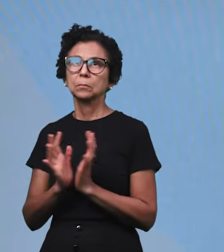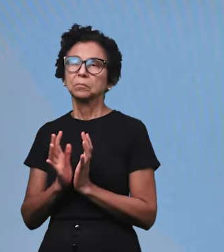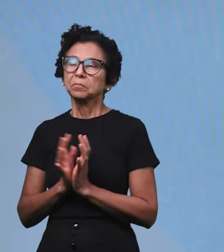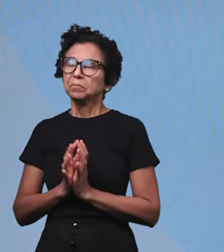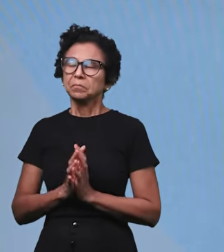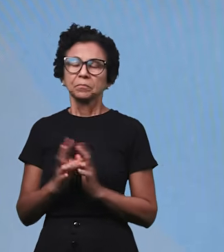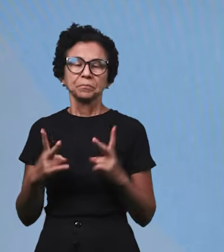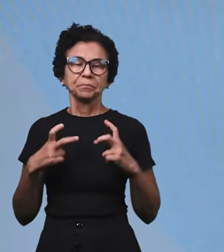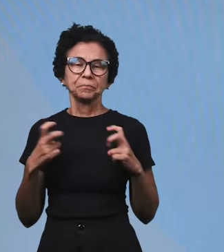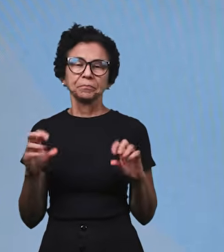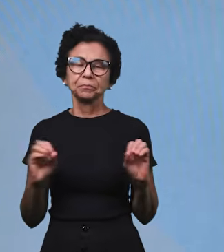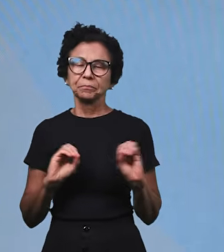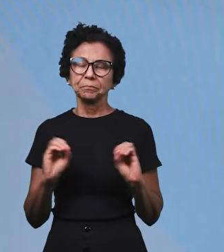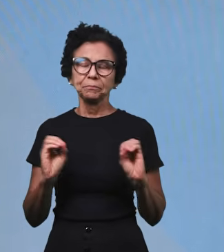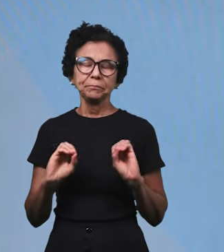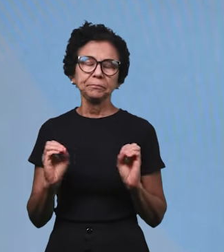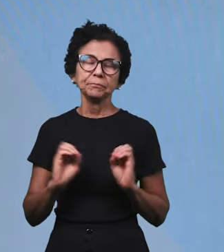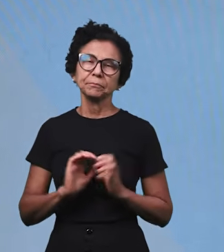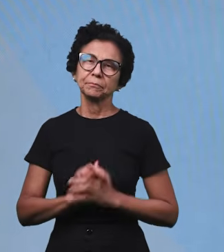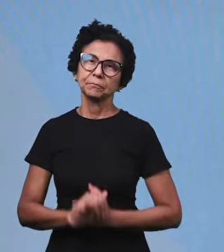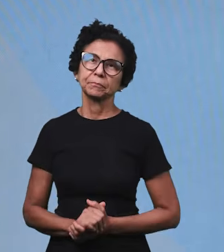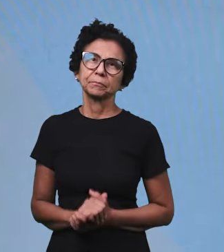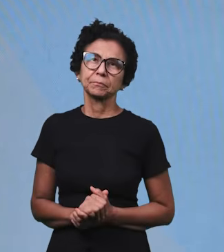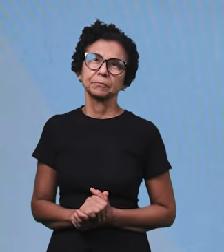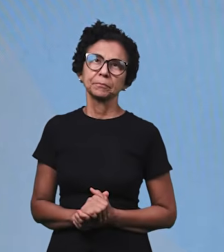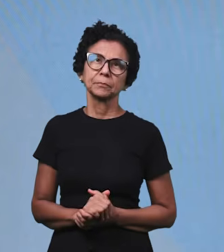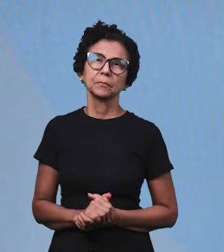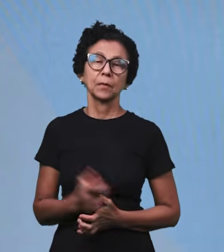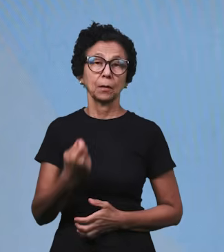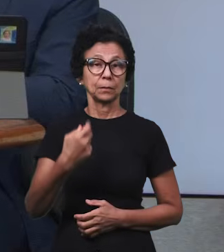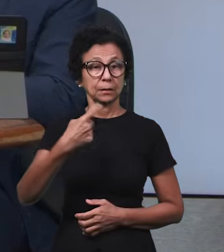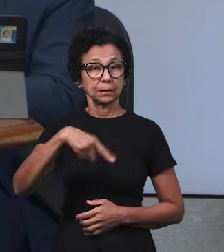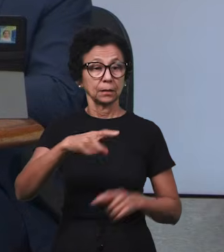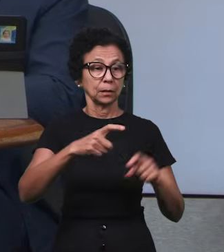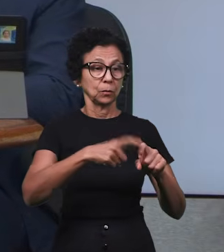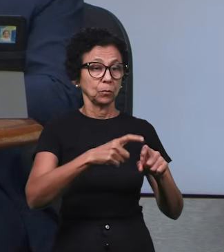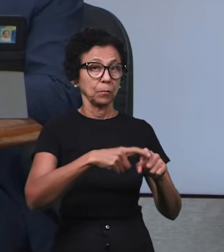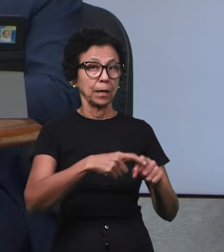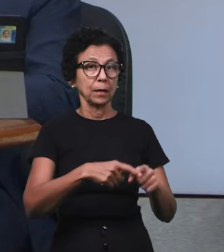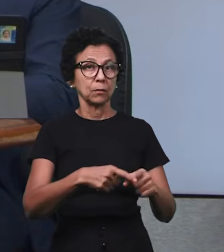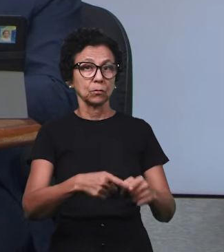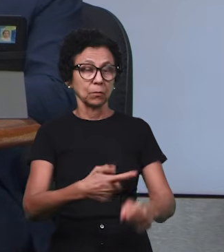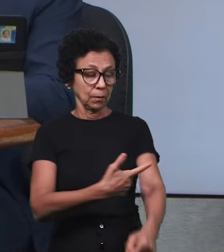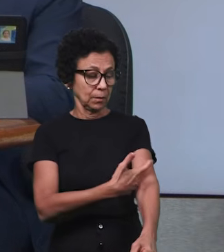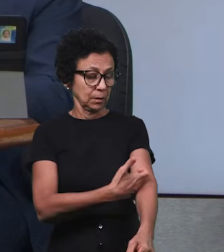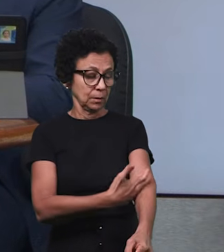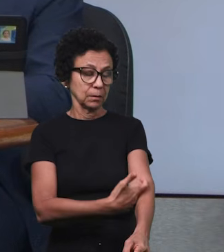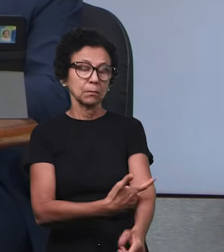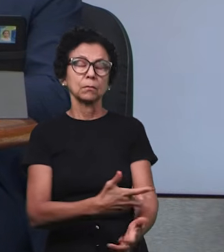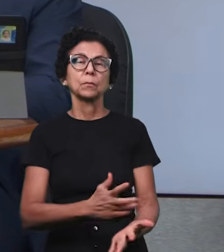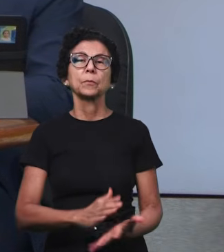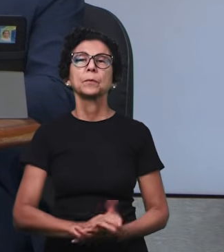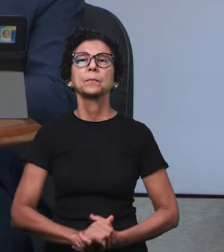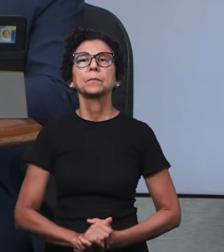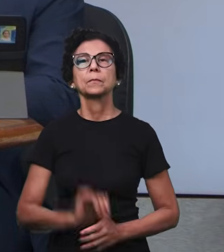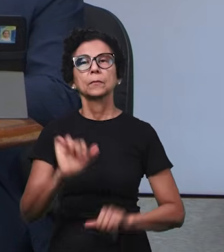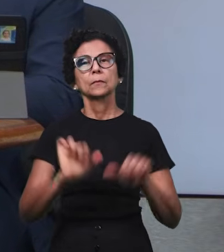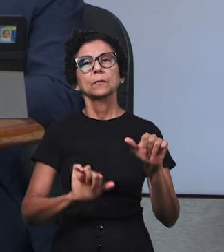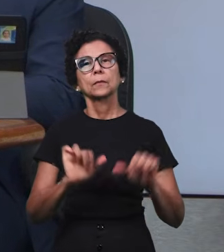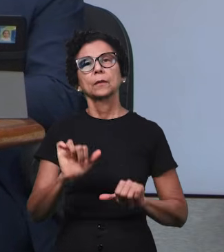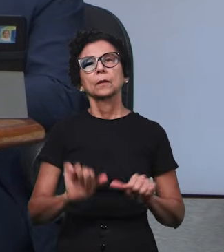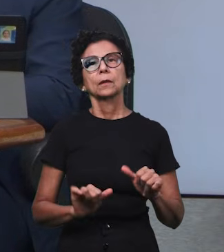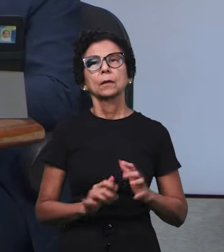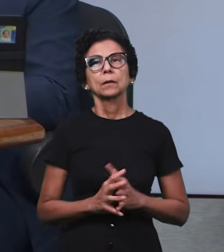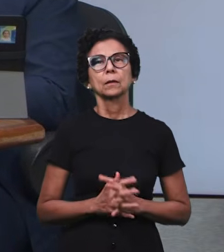crônicos assintomáticos se eles não fizerem a detecção precoce e os exames. Exato. E a senhora entrou num tema